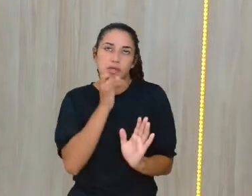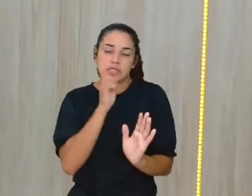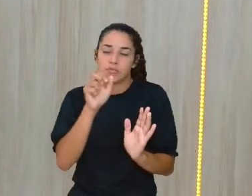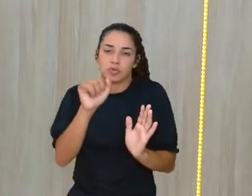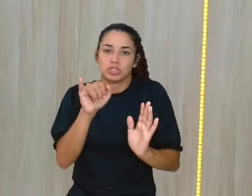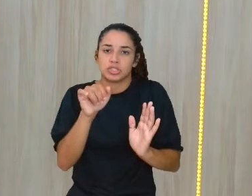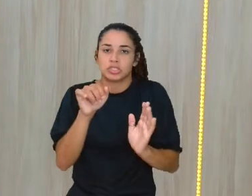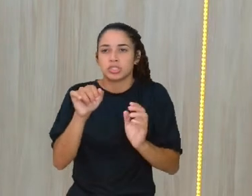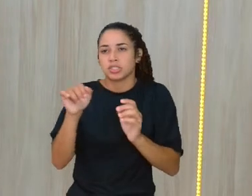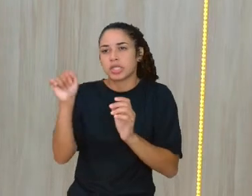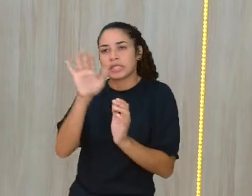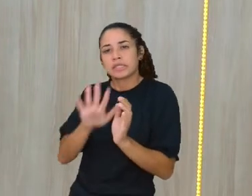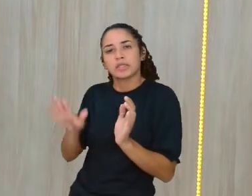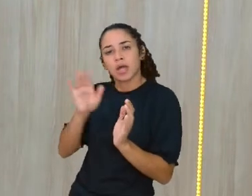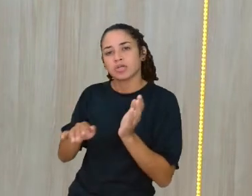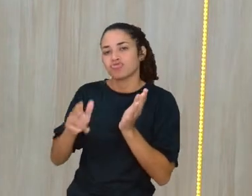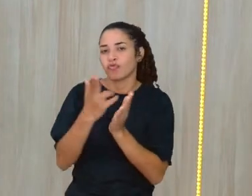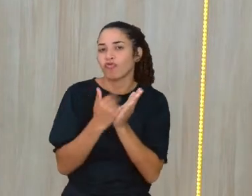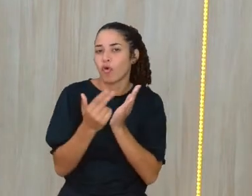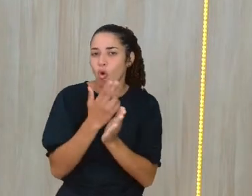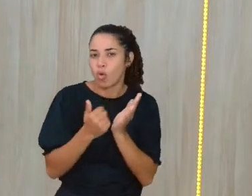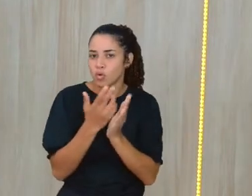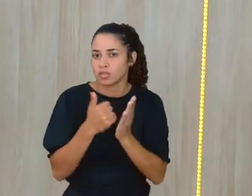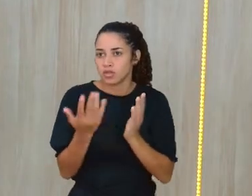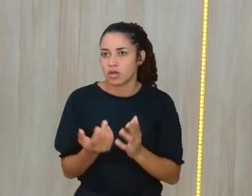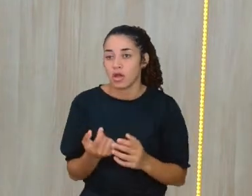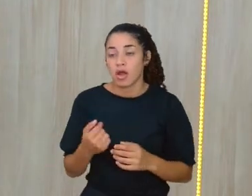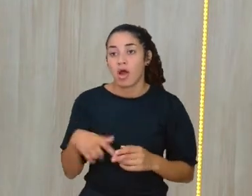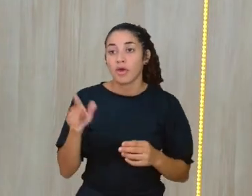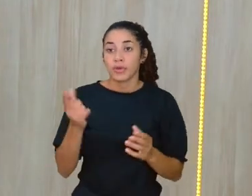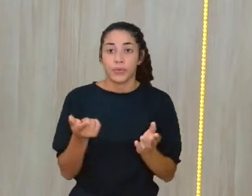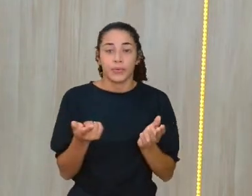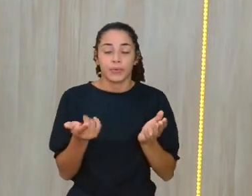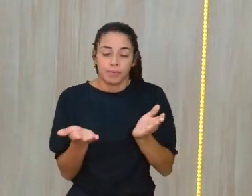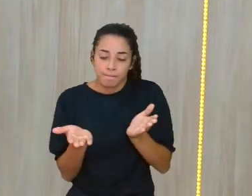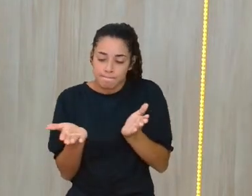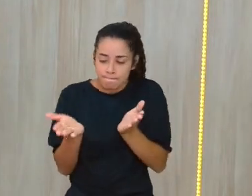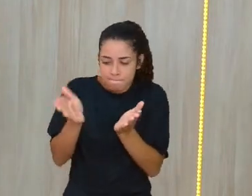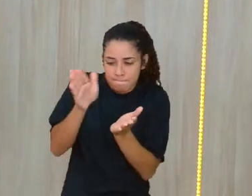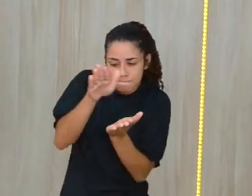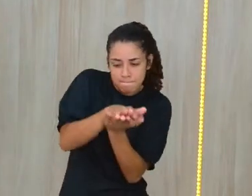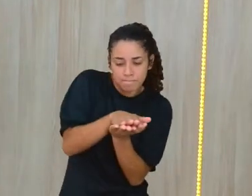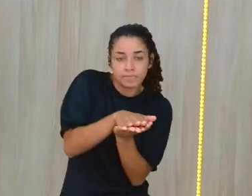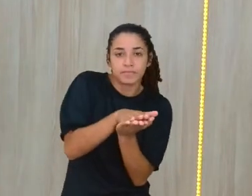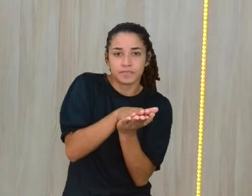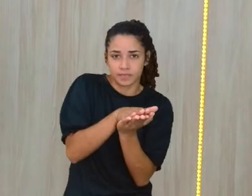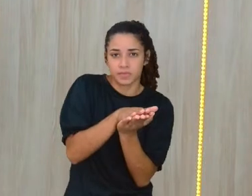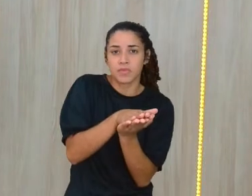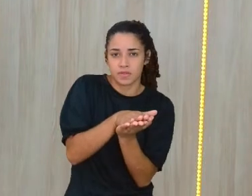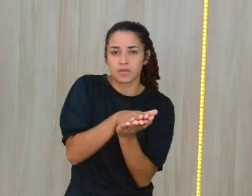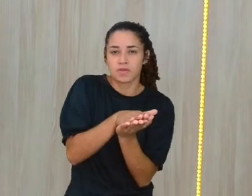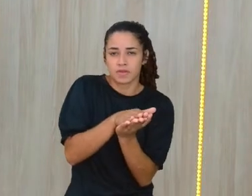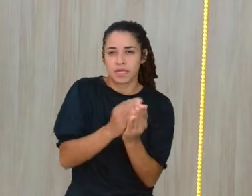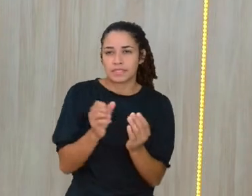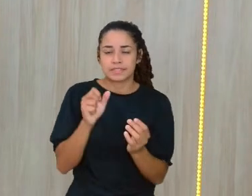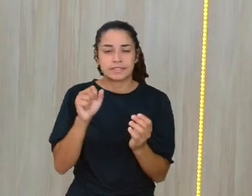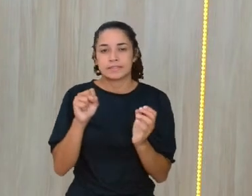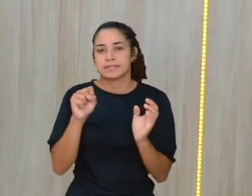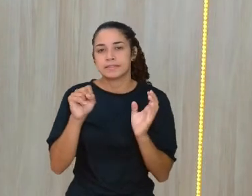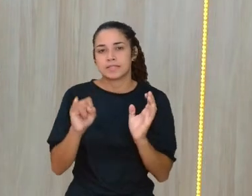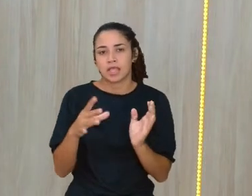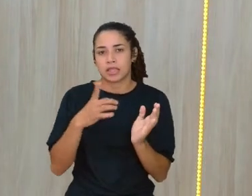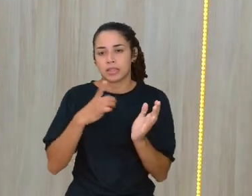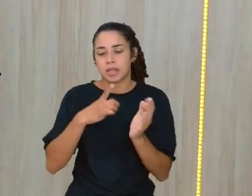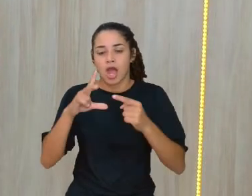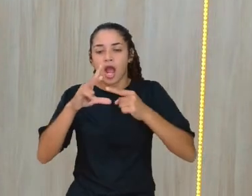eu tivesse pego o eixo da abscissa e dobrasse em cima, se esse daqui tivesse com